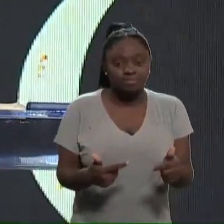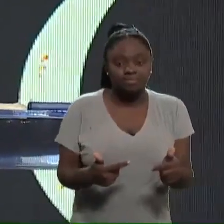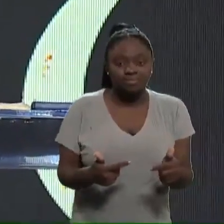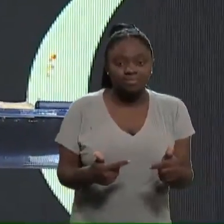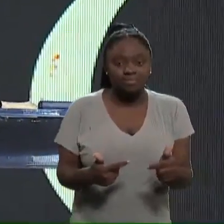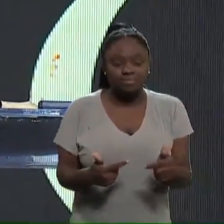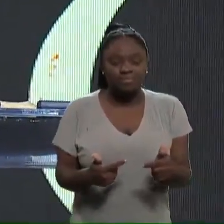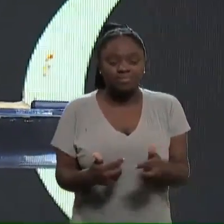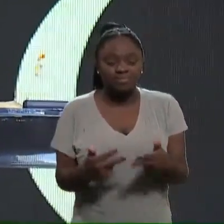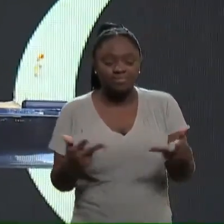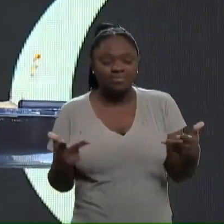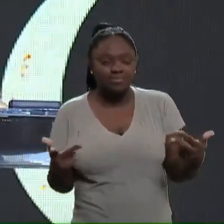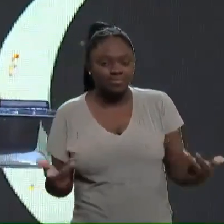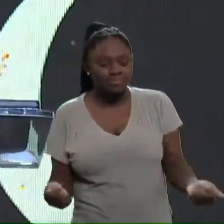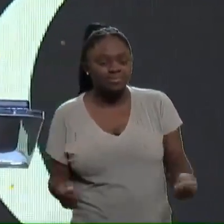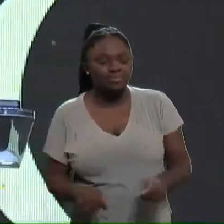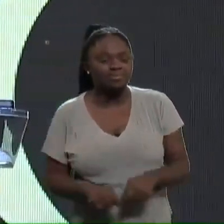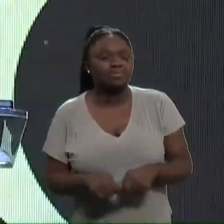improvável.